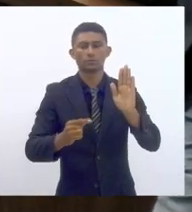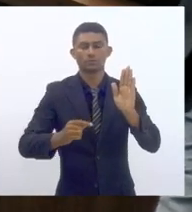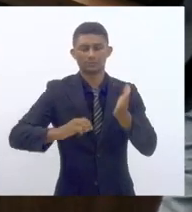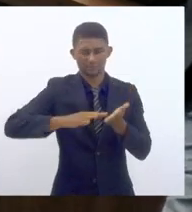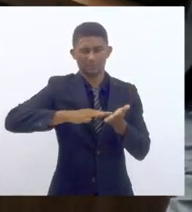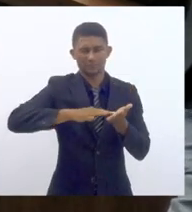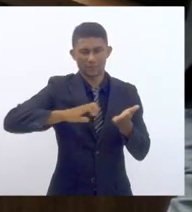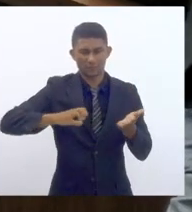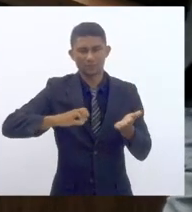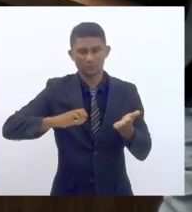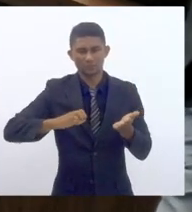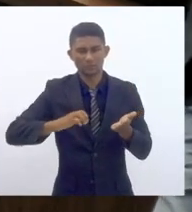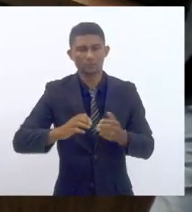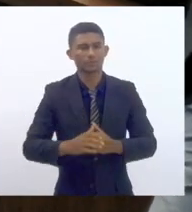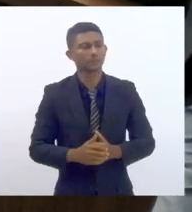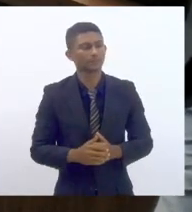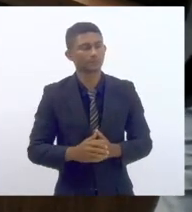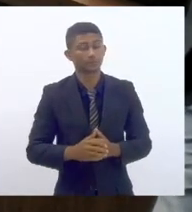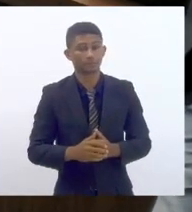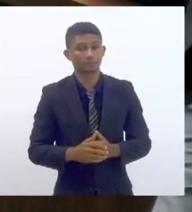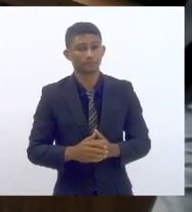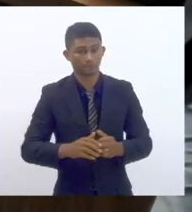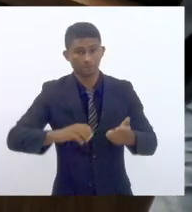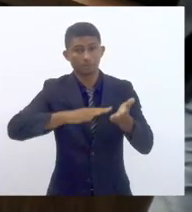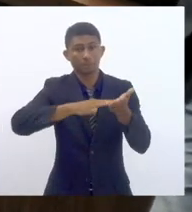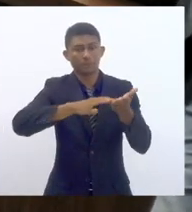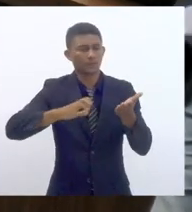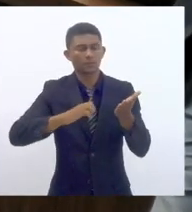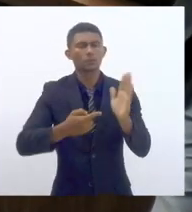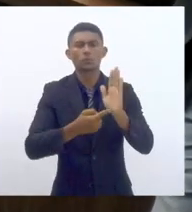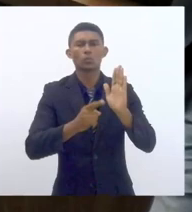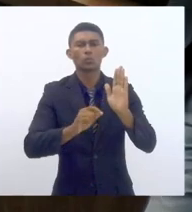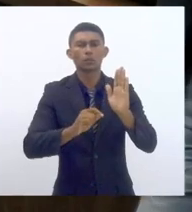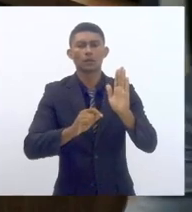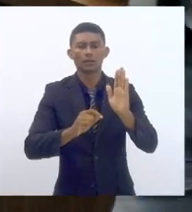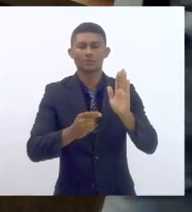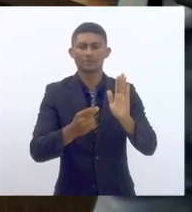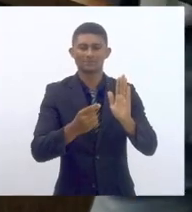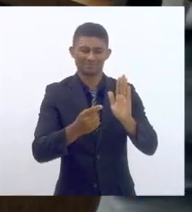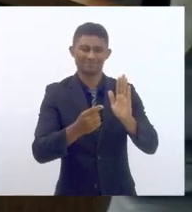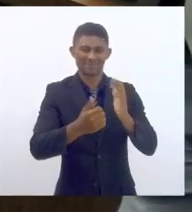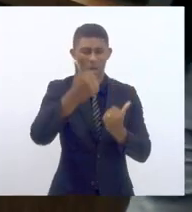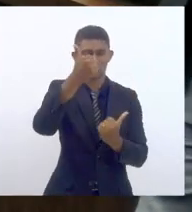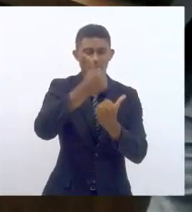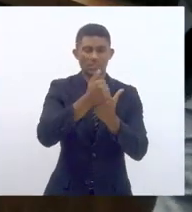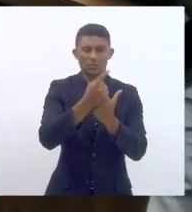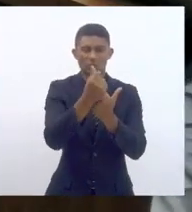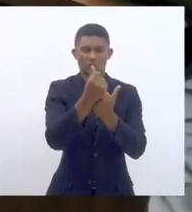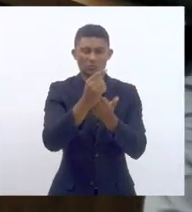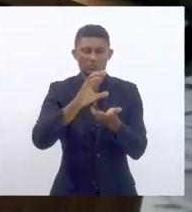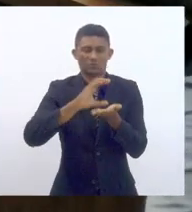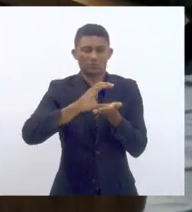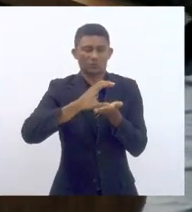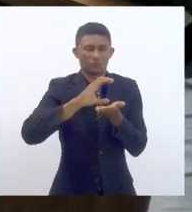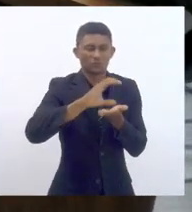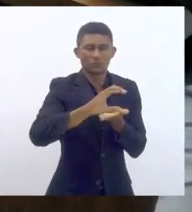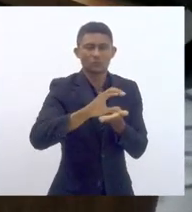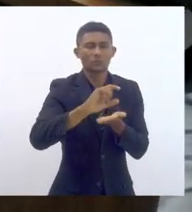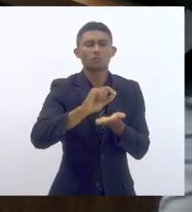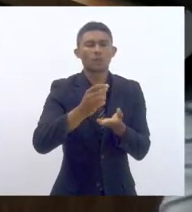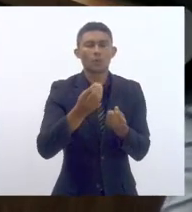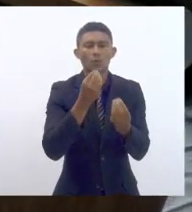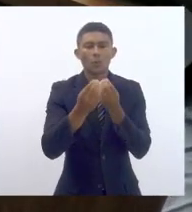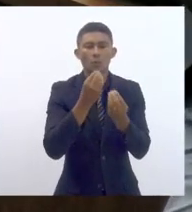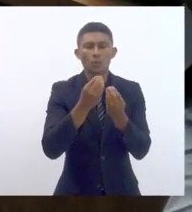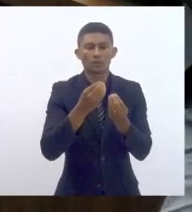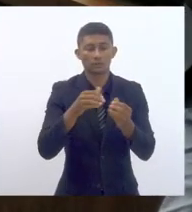Deputado André. Foi publicado o veto ao auxílio alimentação dos servidores da FAETEC.